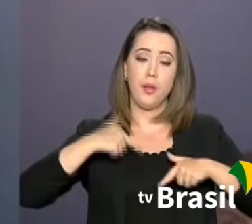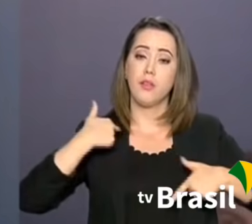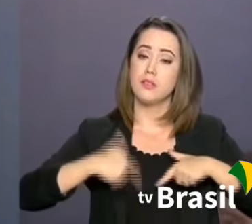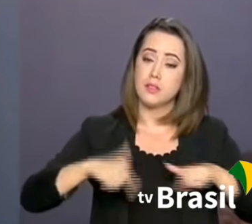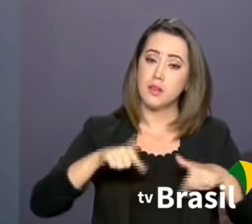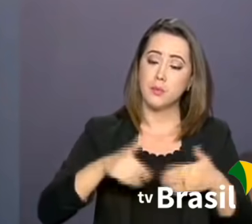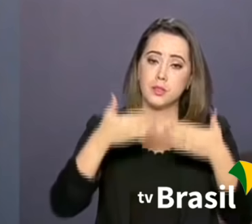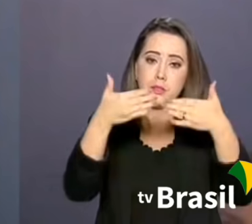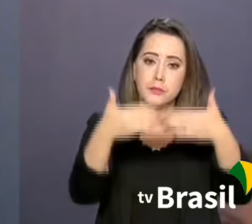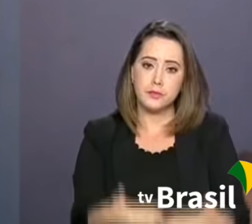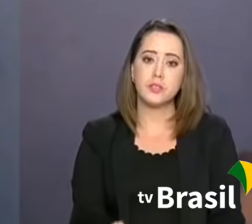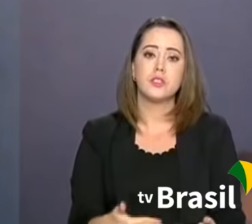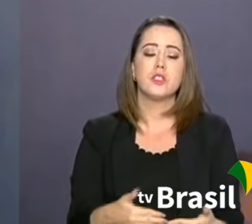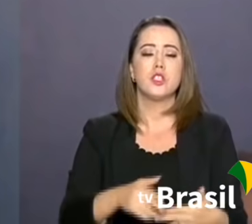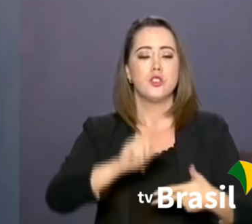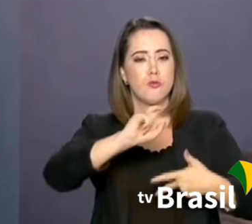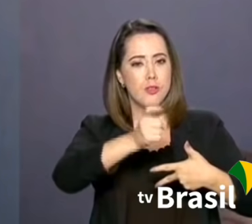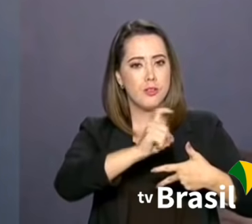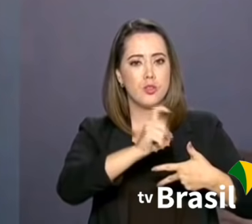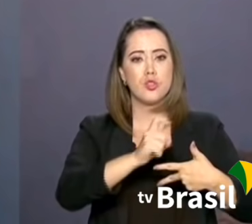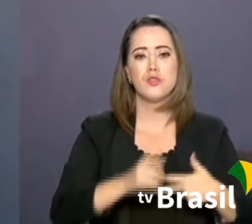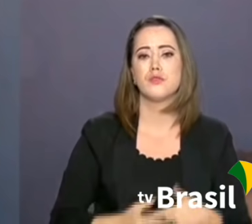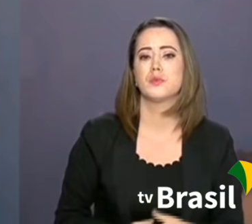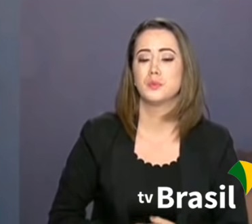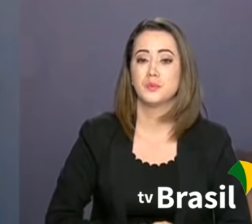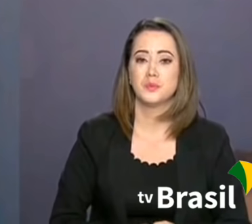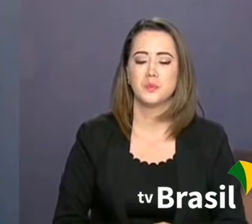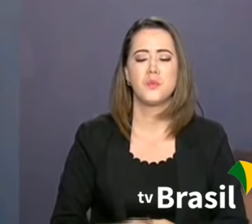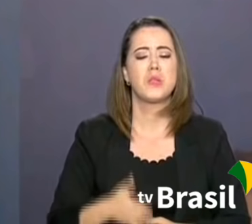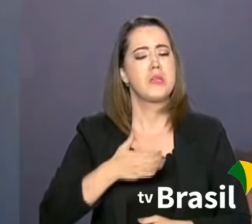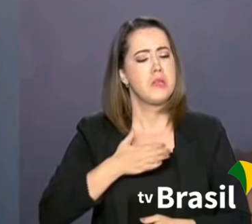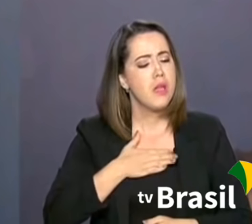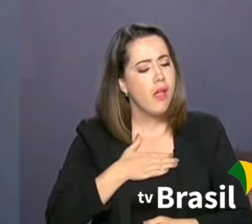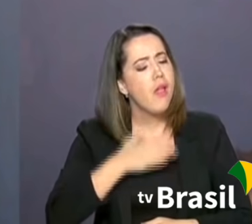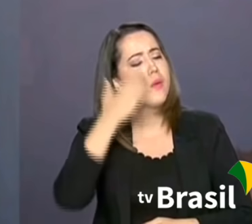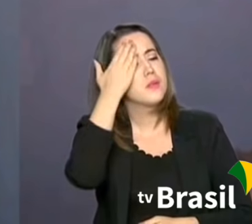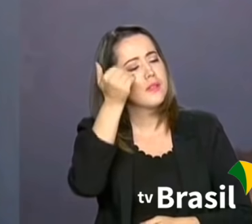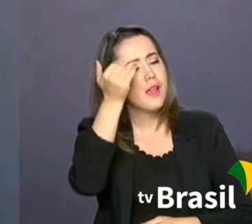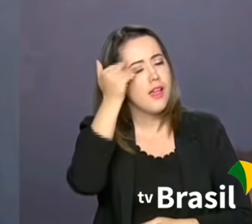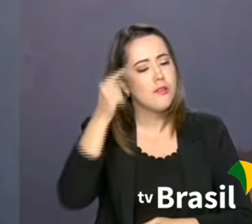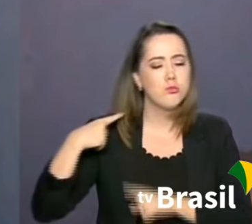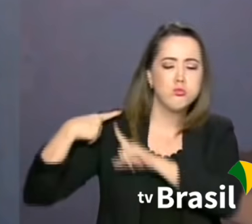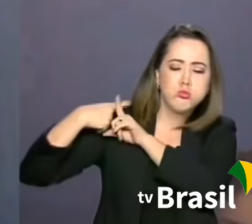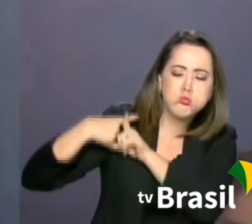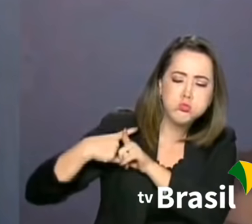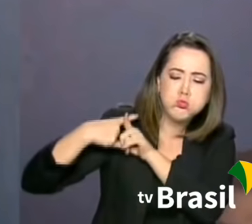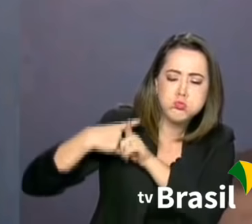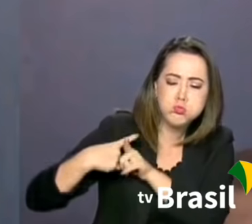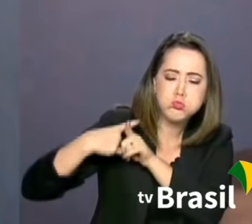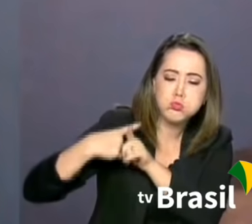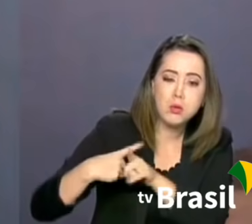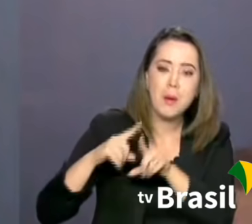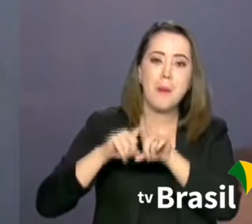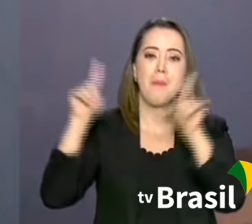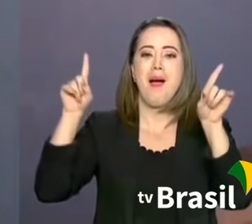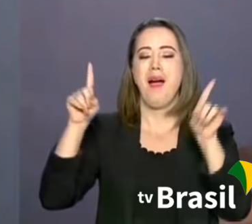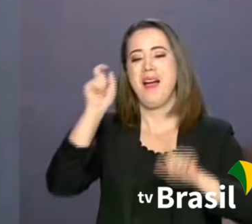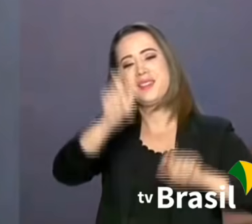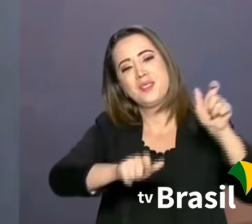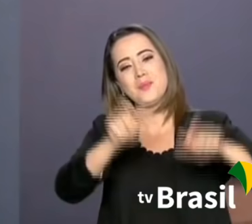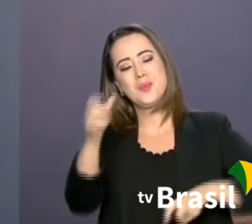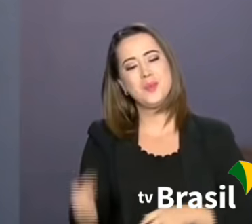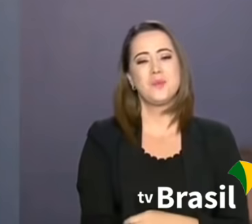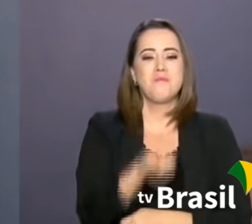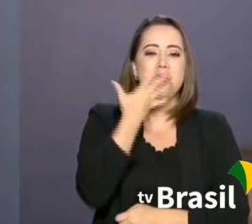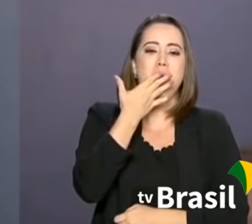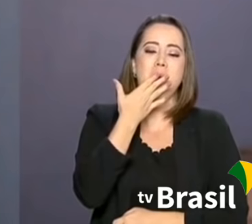estar à frente do Executivo. E sei que essa cruz é pesada, mas com o povo de bem,